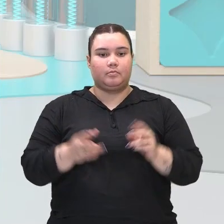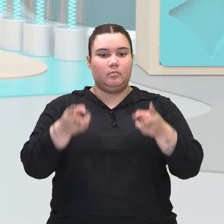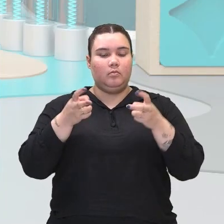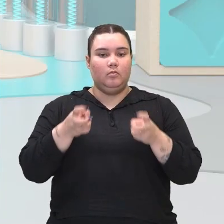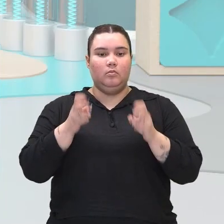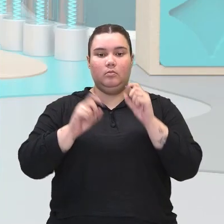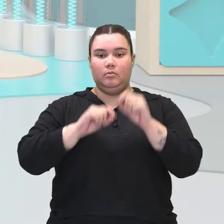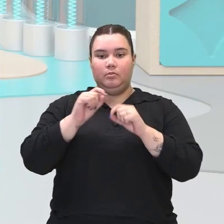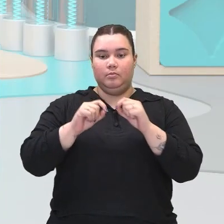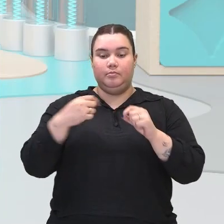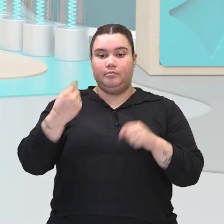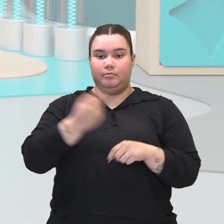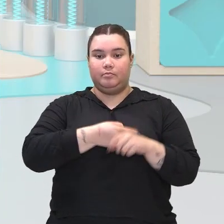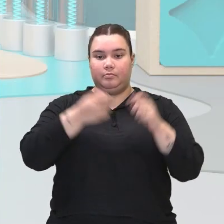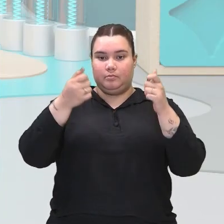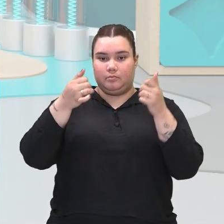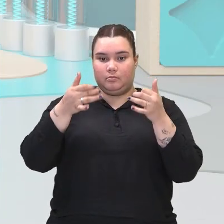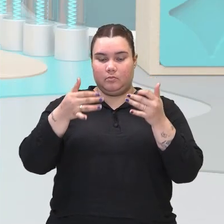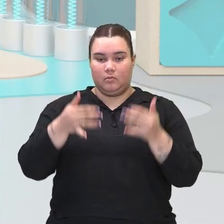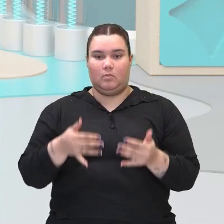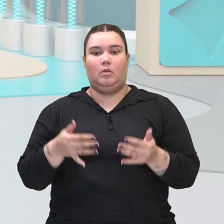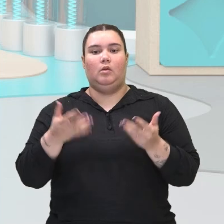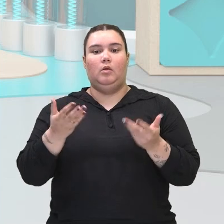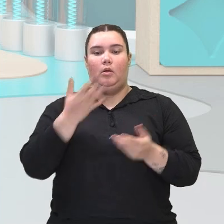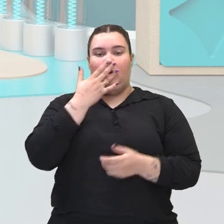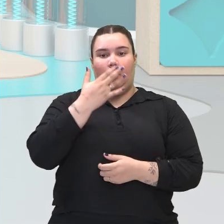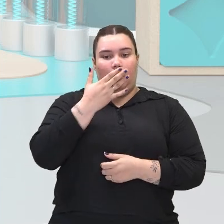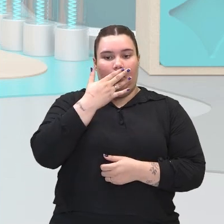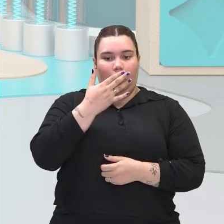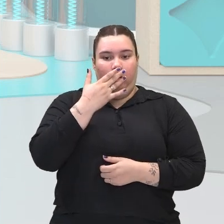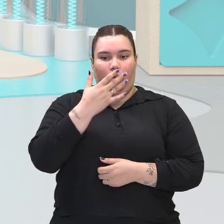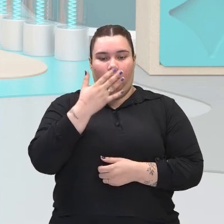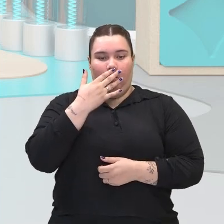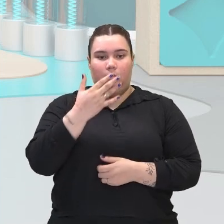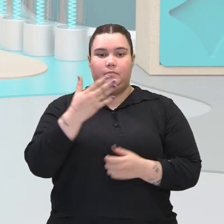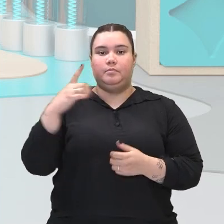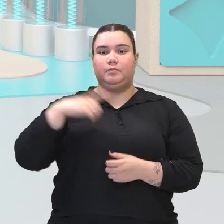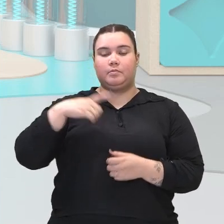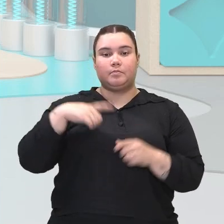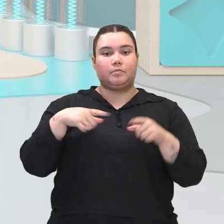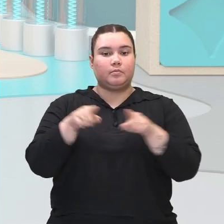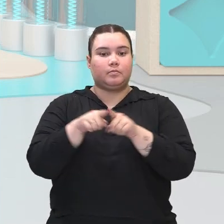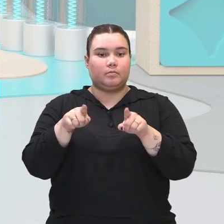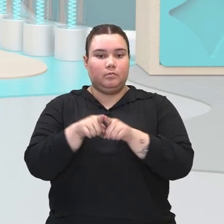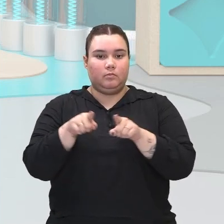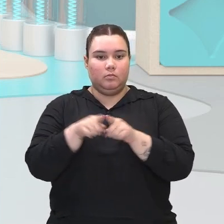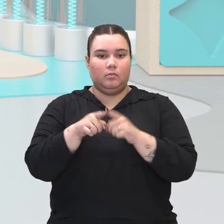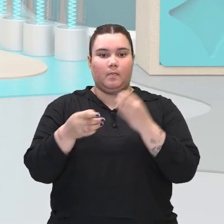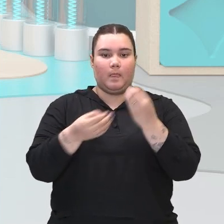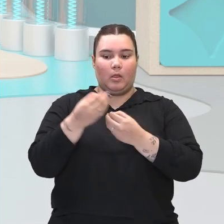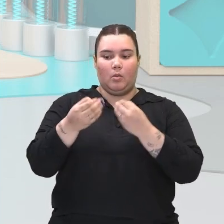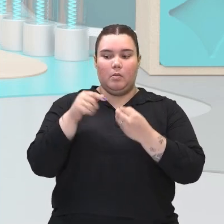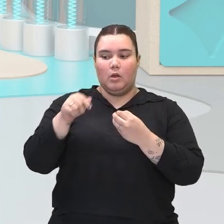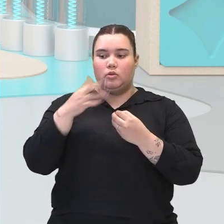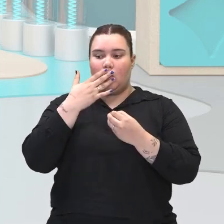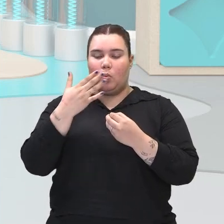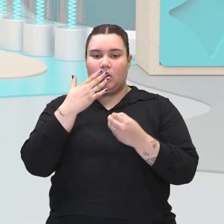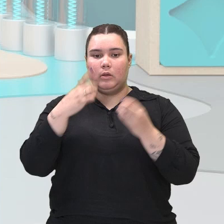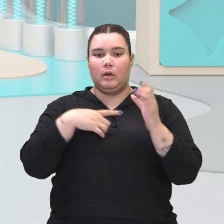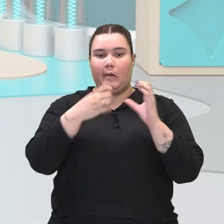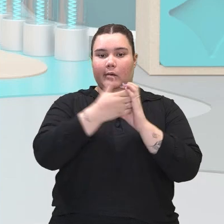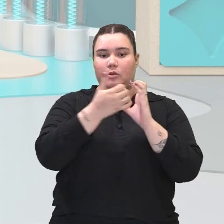que quando falamos dessa questão da cor, existe também a questão dos valores para isso.